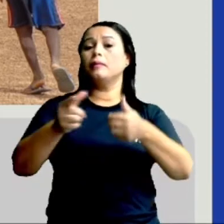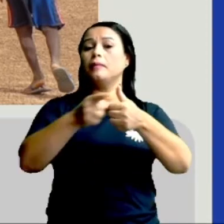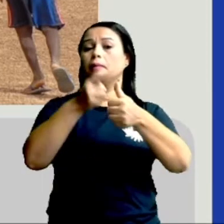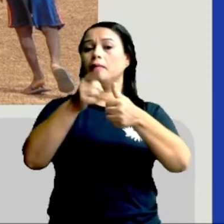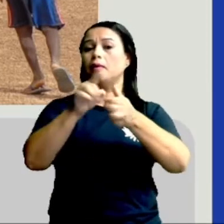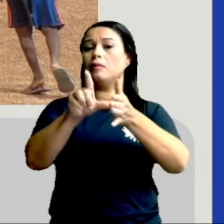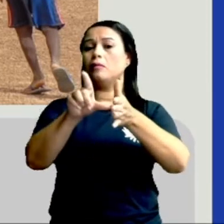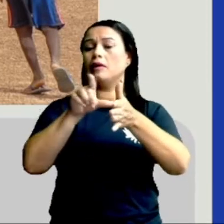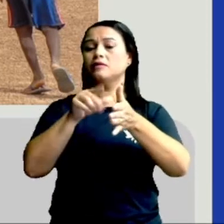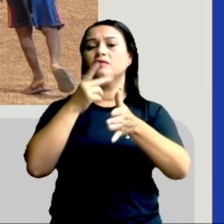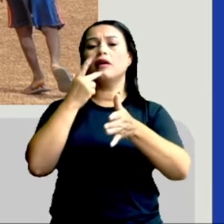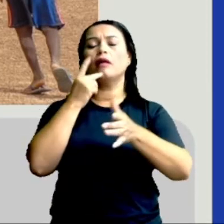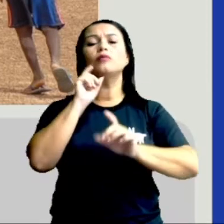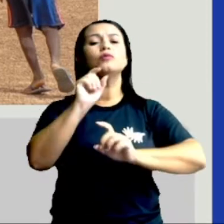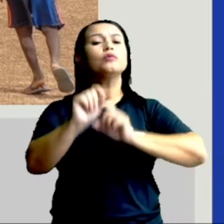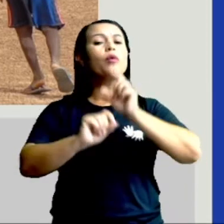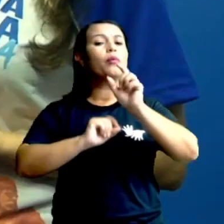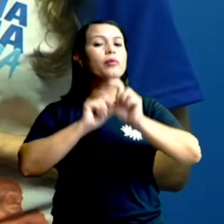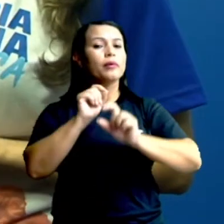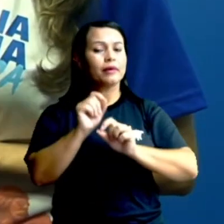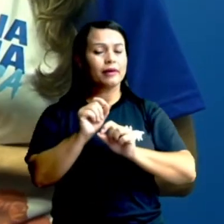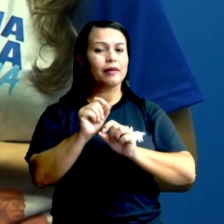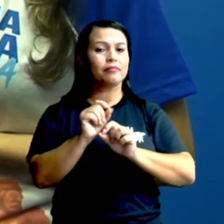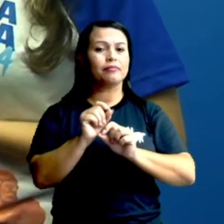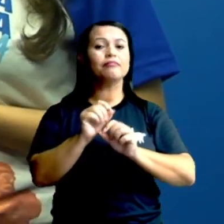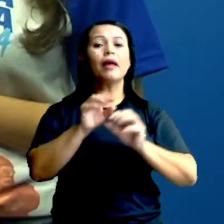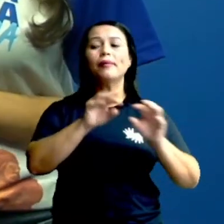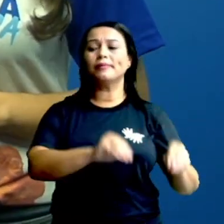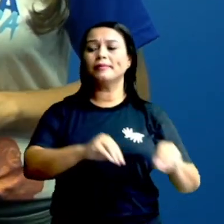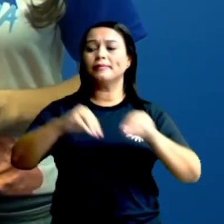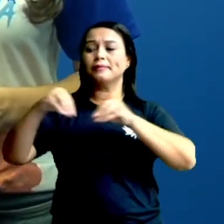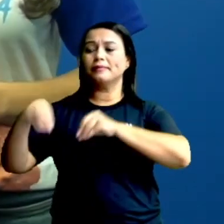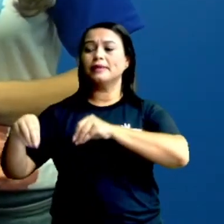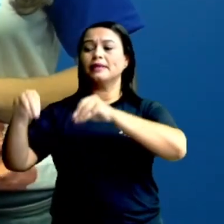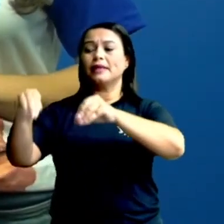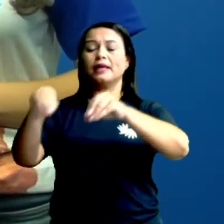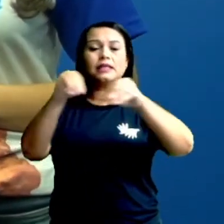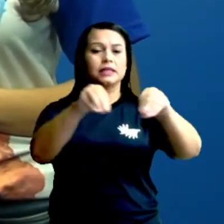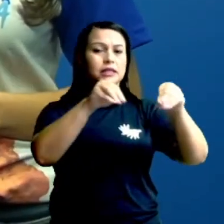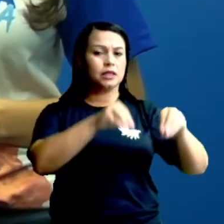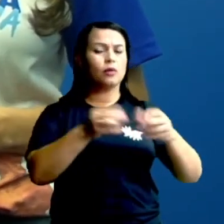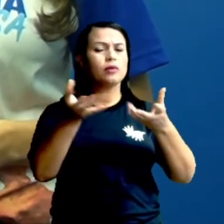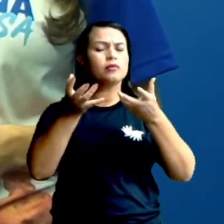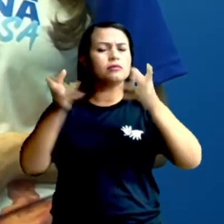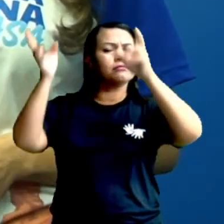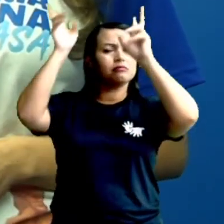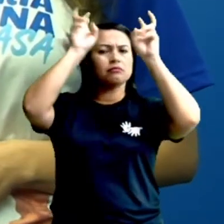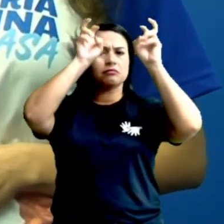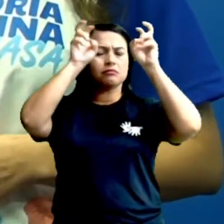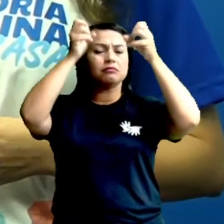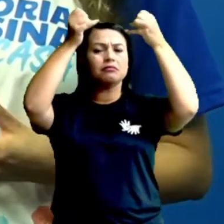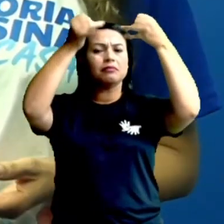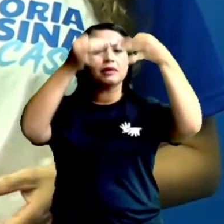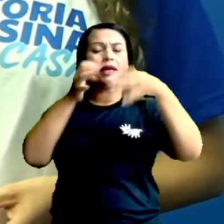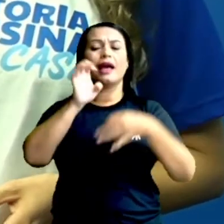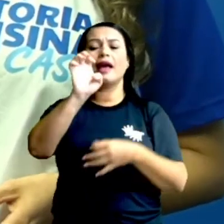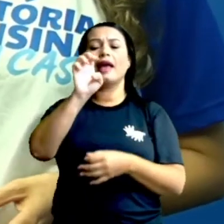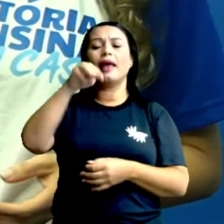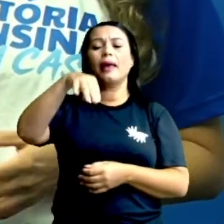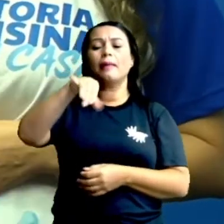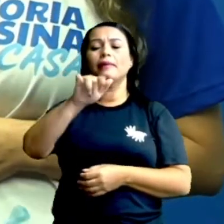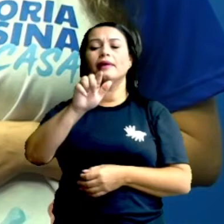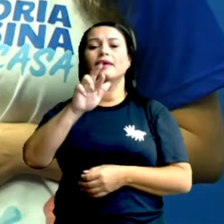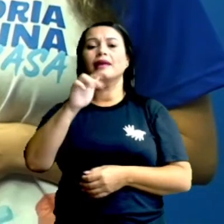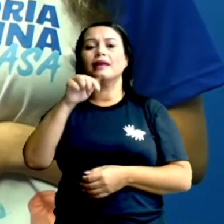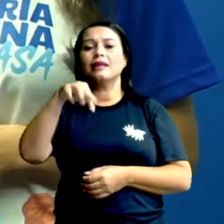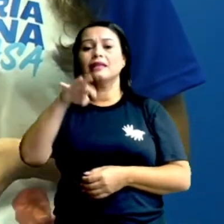Primeiro, antes da gente falar sobre migração, tá? Eu quero explicar um pouquinho esse termo para vocês. O que é